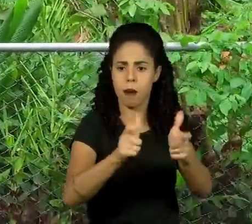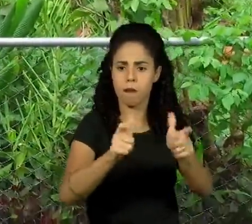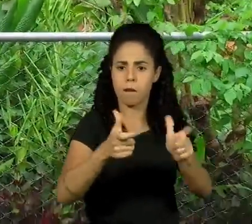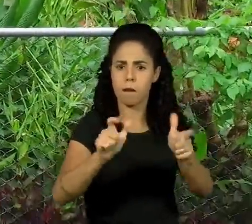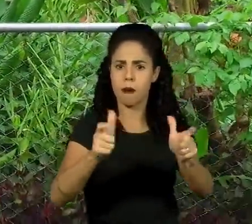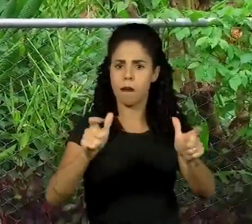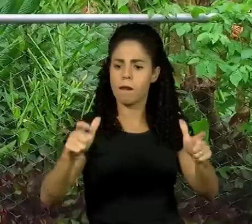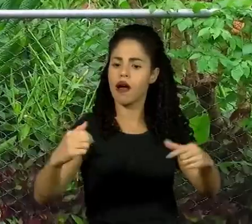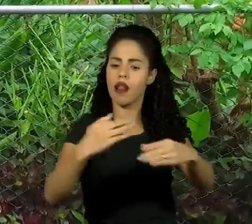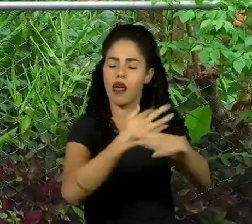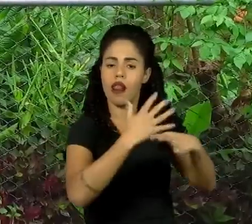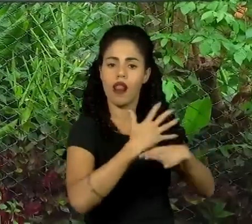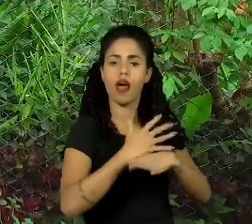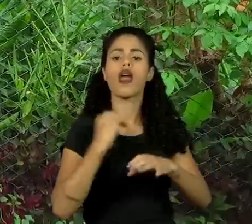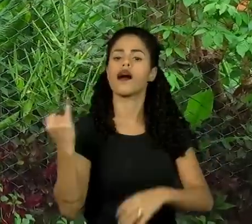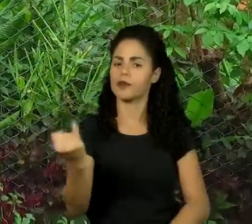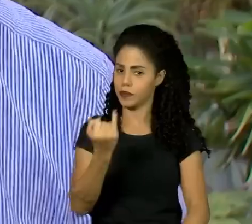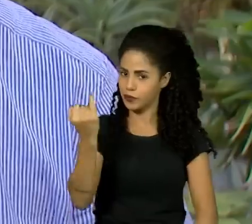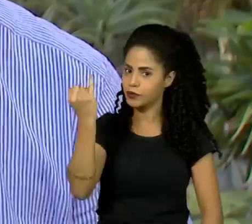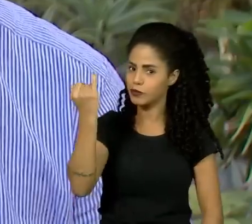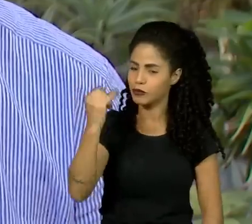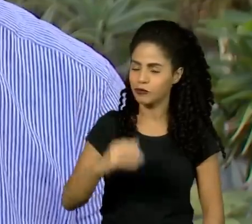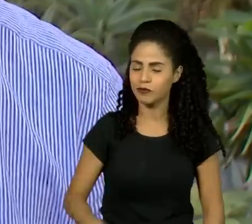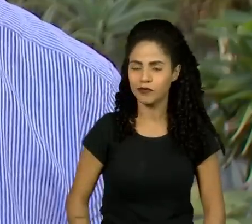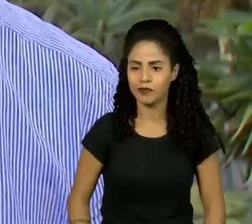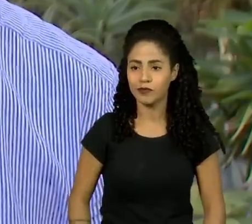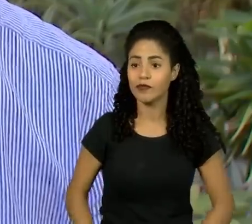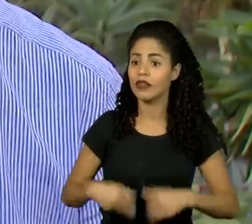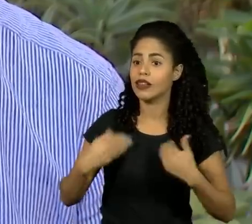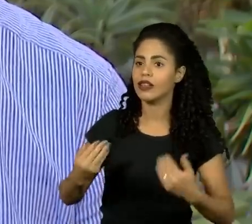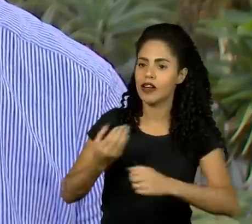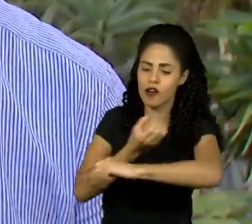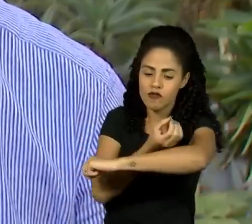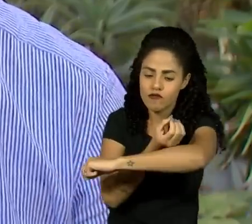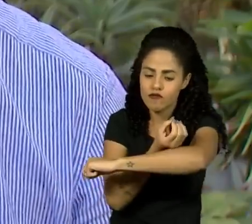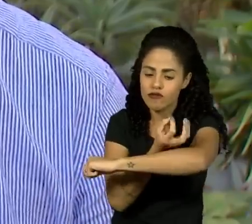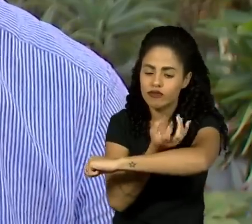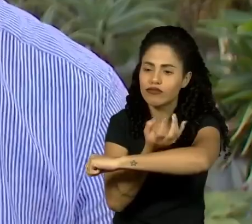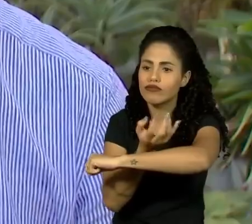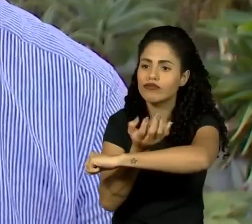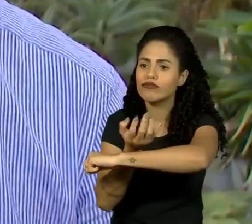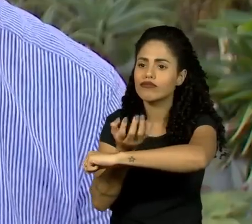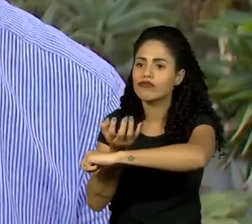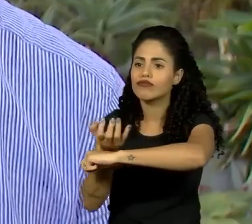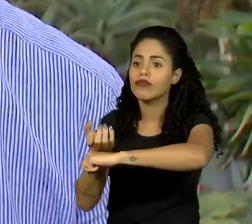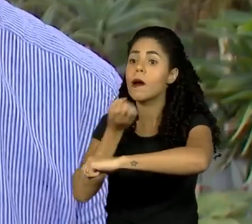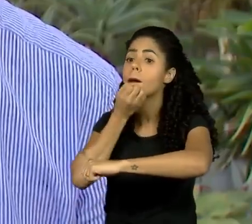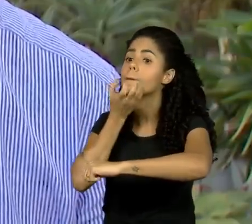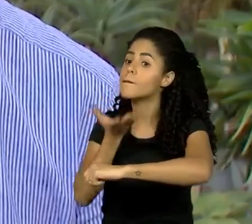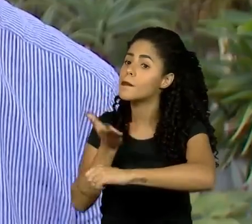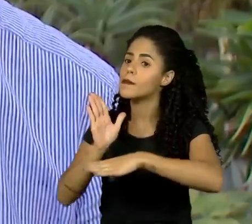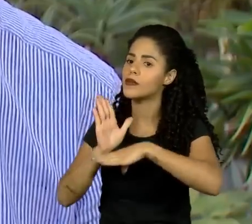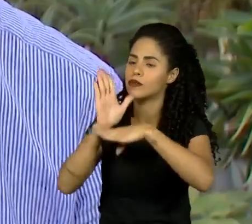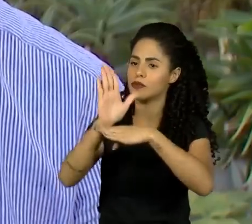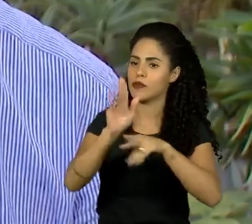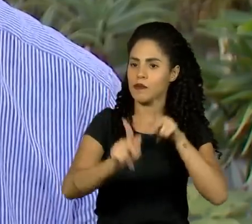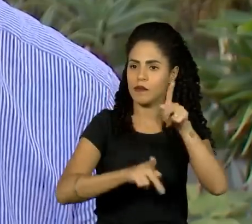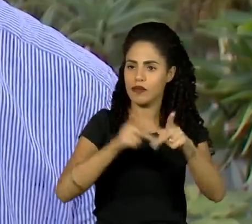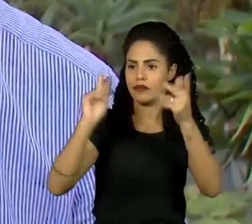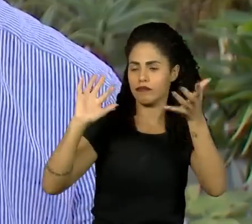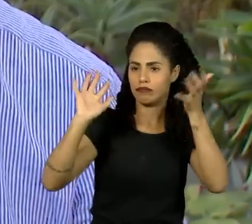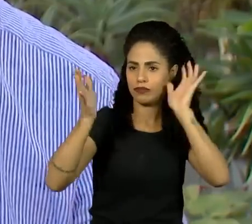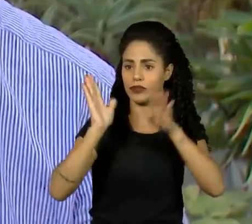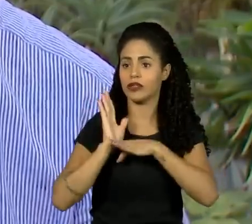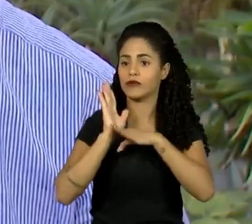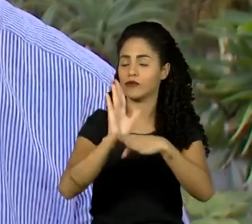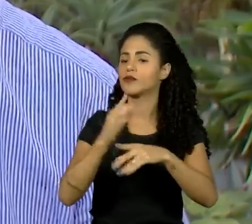cidades brasileiras é fundamental. As hortas urbanas, elas trazem benefícios múltiplos, né, para a população em termos de mudanças climáticas,